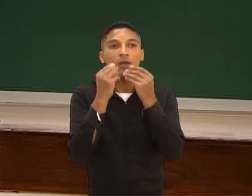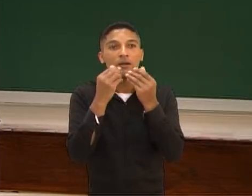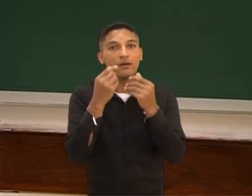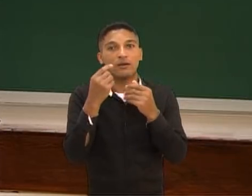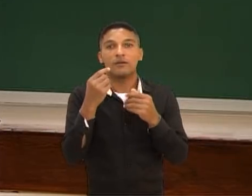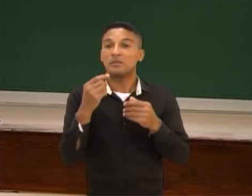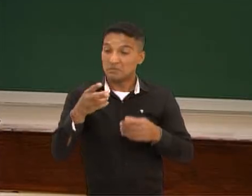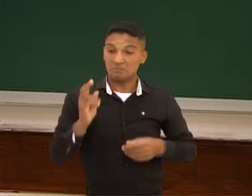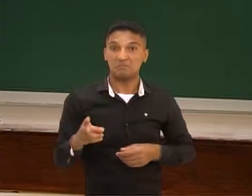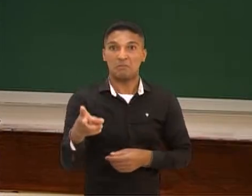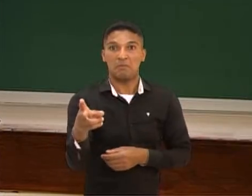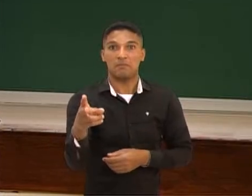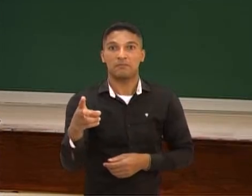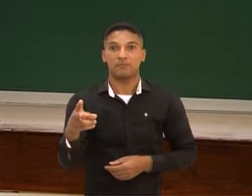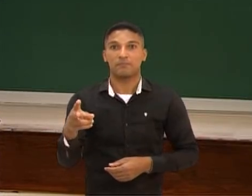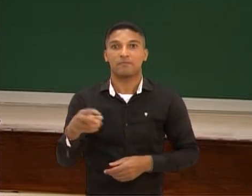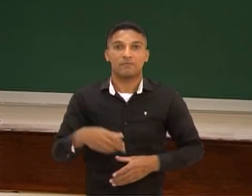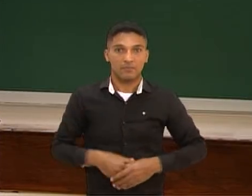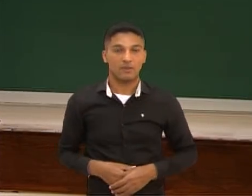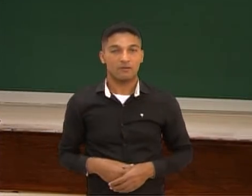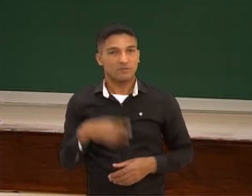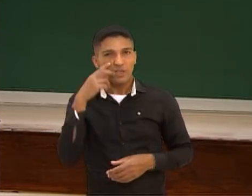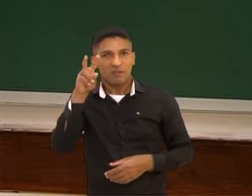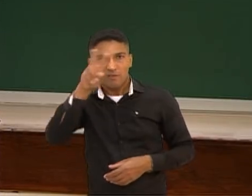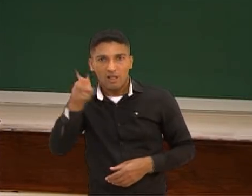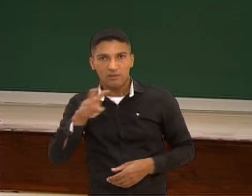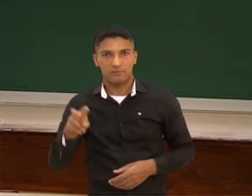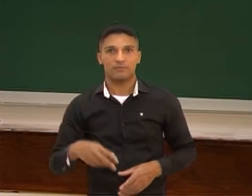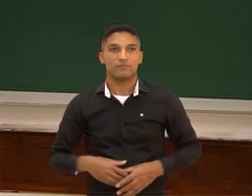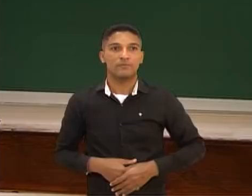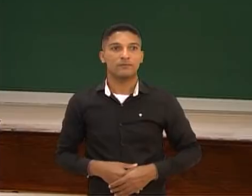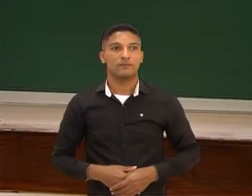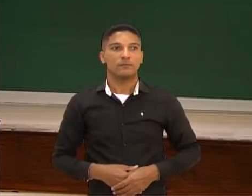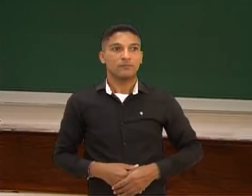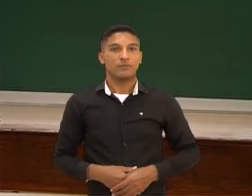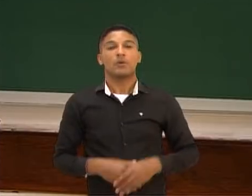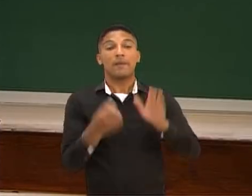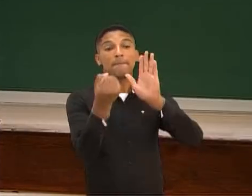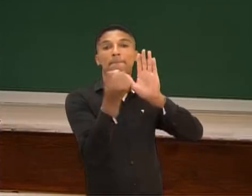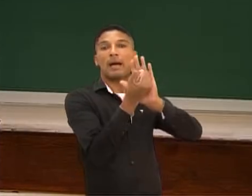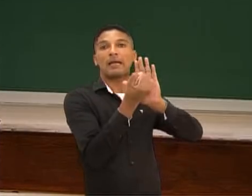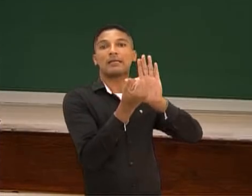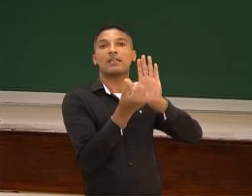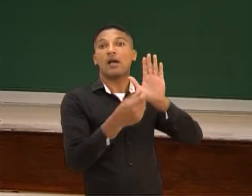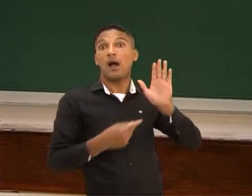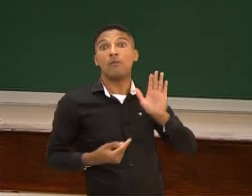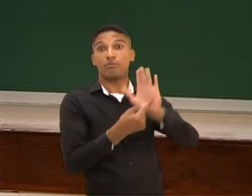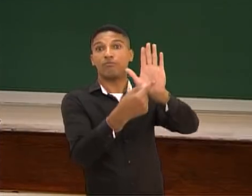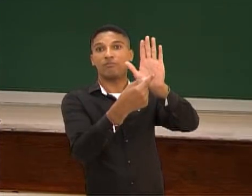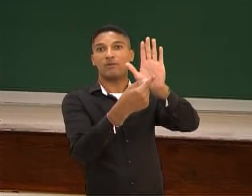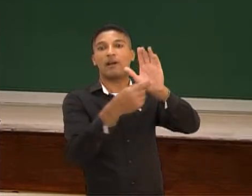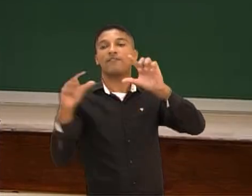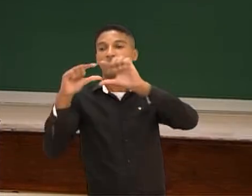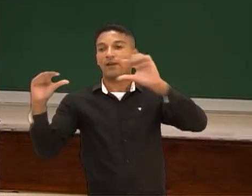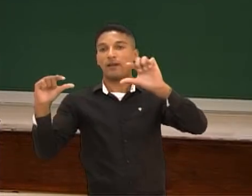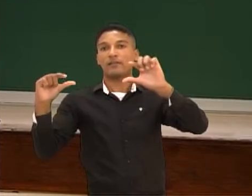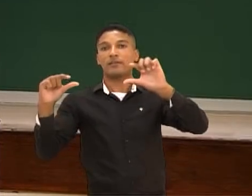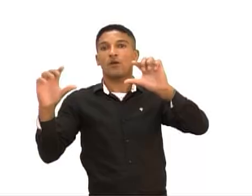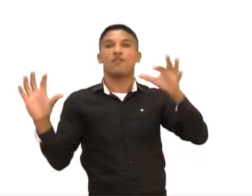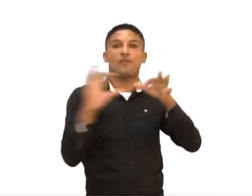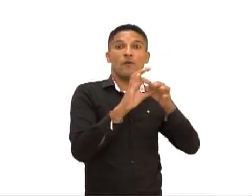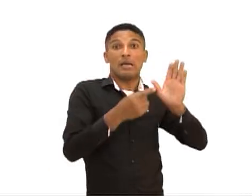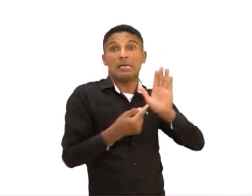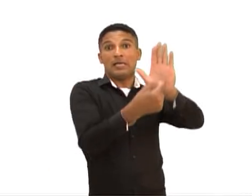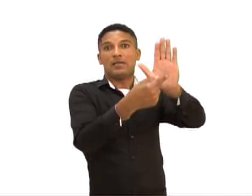slogan, dessa marca, né, de campanha publicitária aqui, certo? Para reforçar a marca, né, para essa publicidade. E